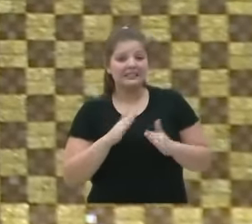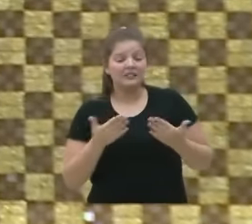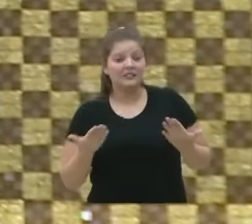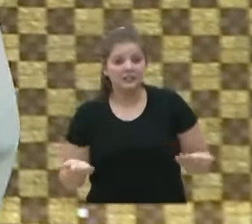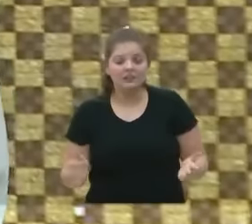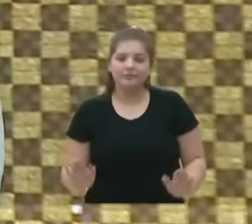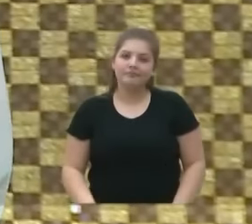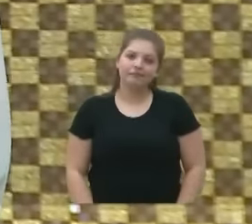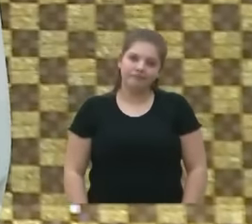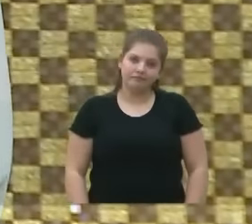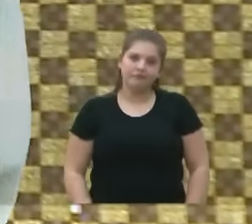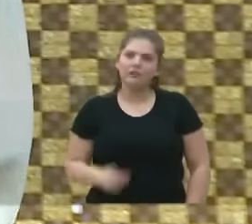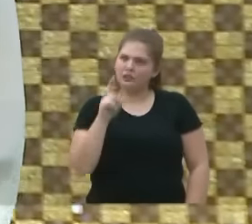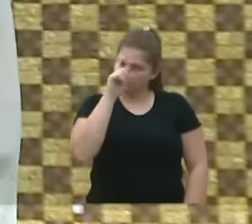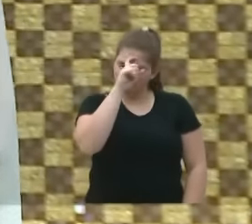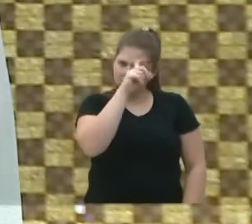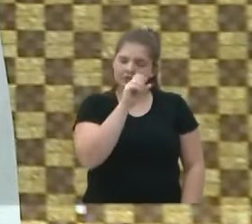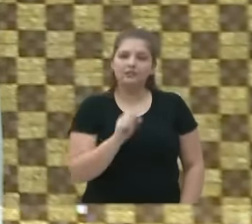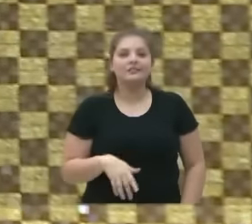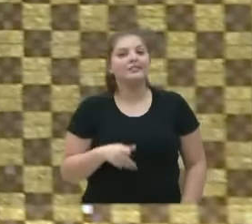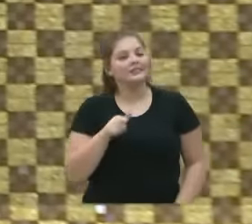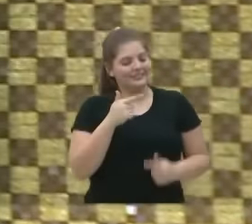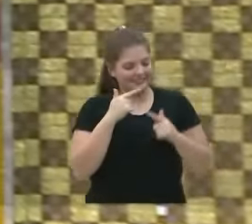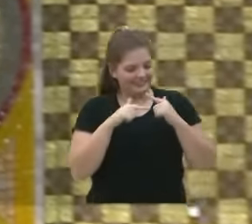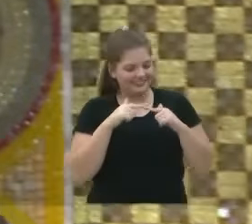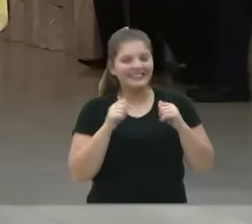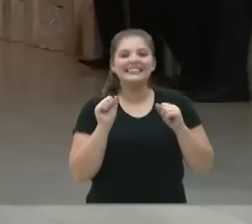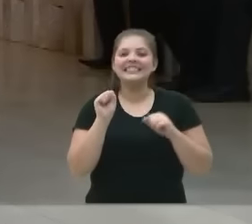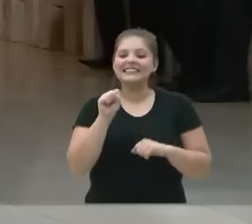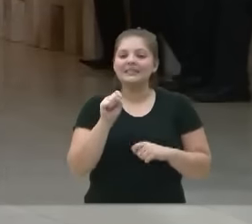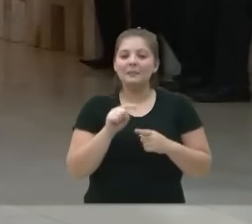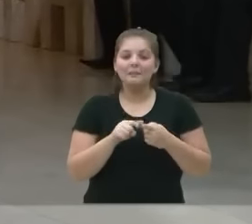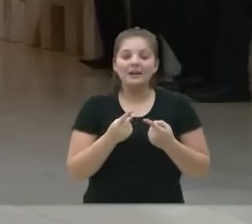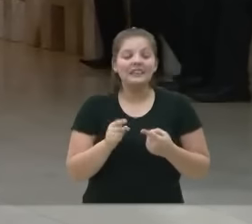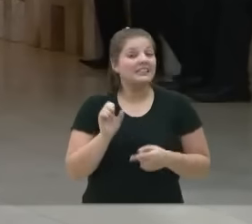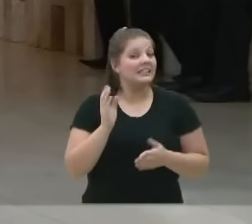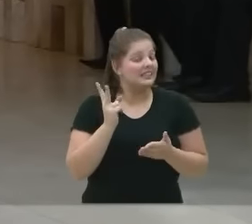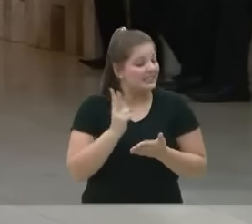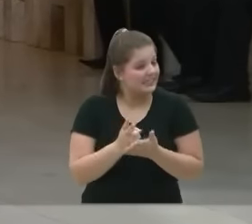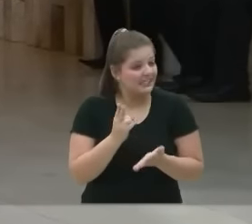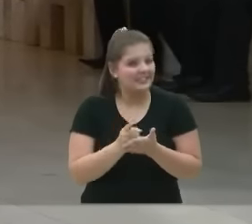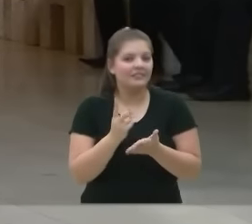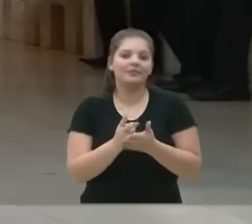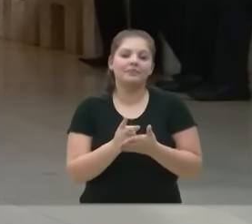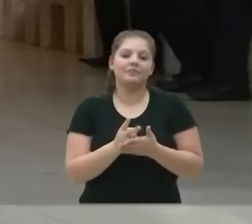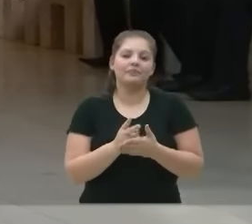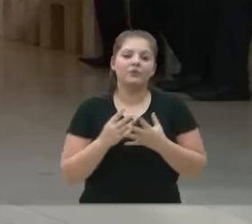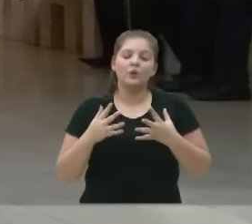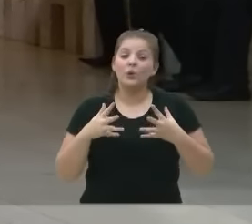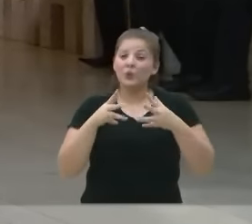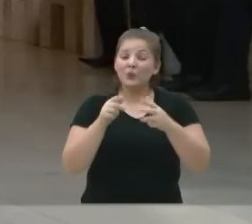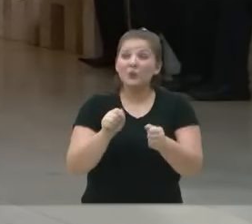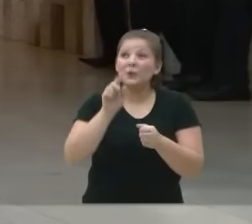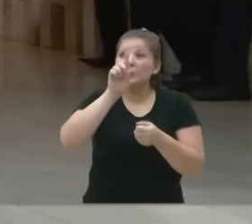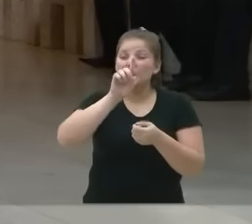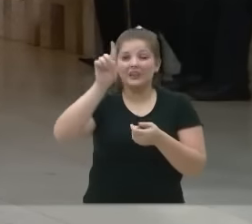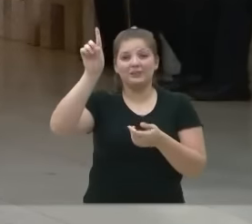fé. Vocês dão risada? Mas escuto no rádio, tudo Deus,